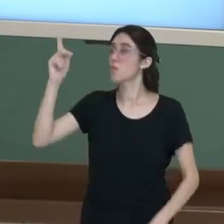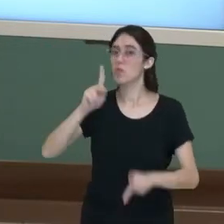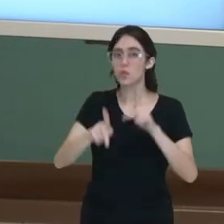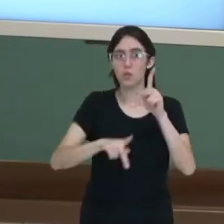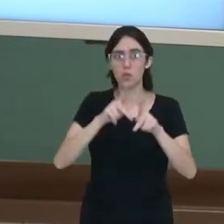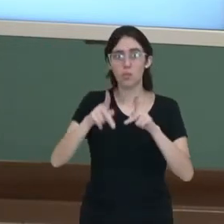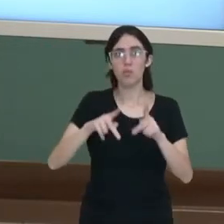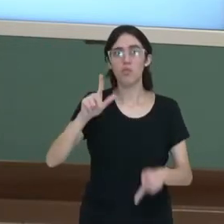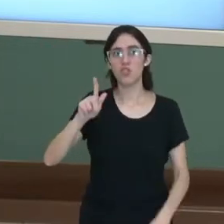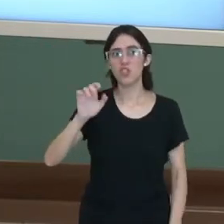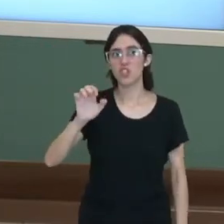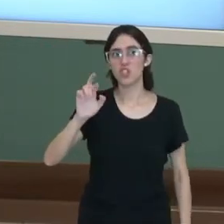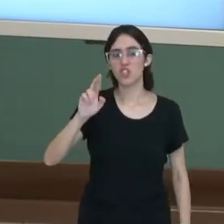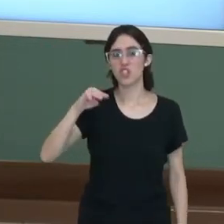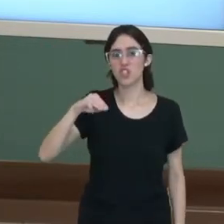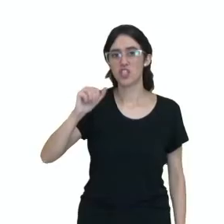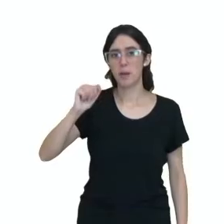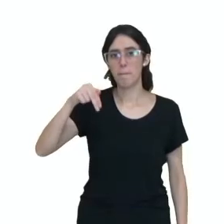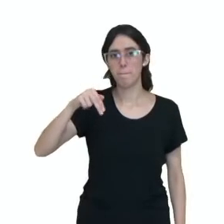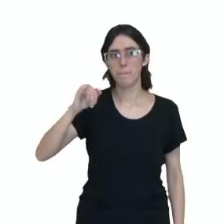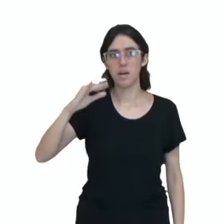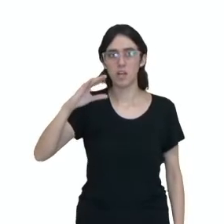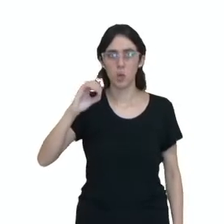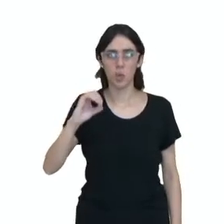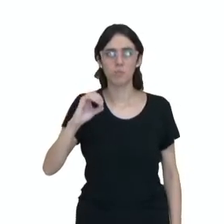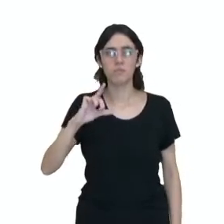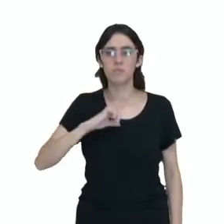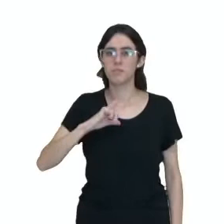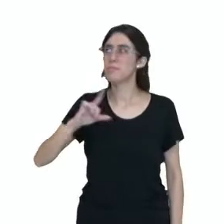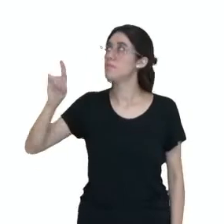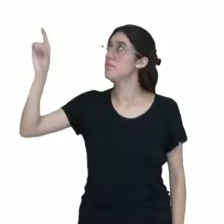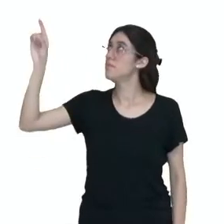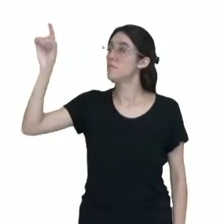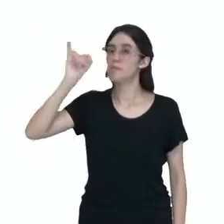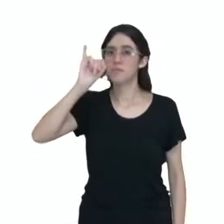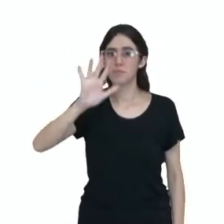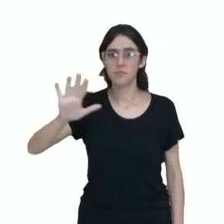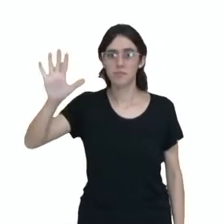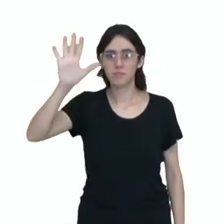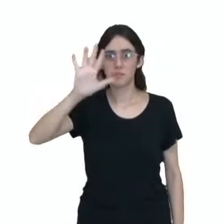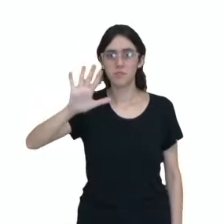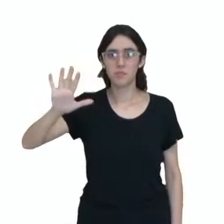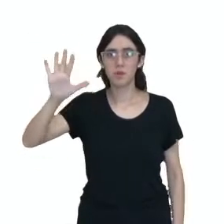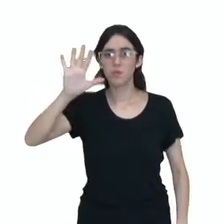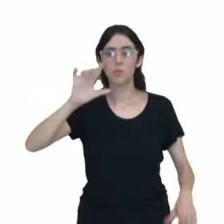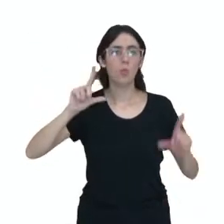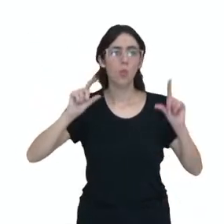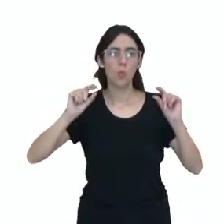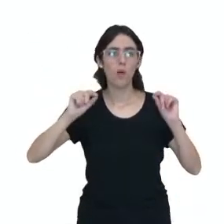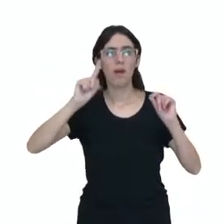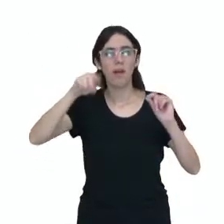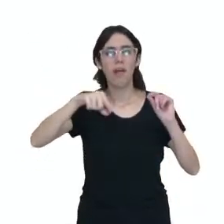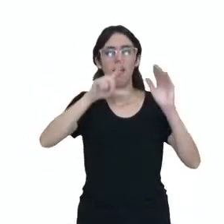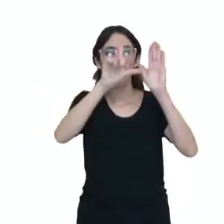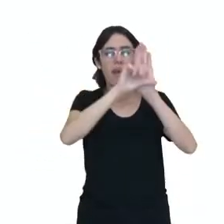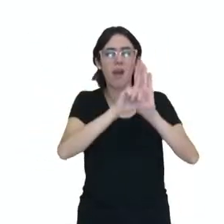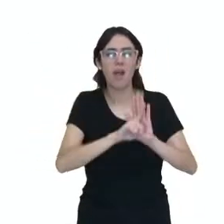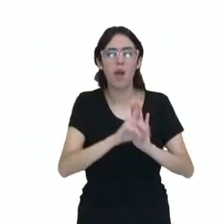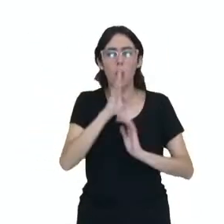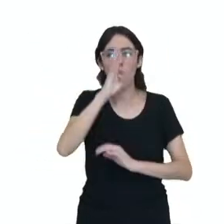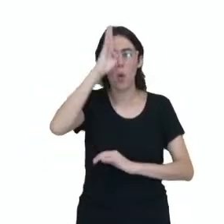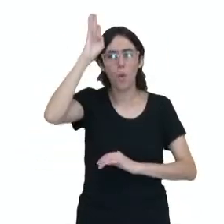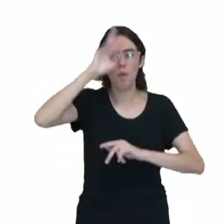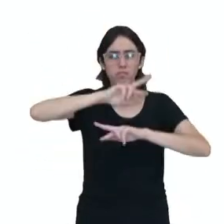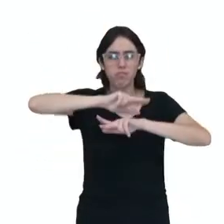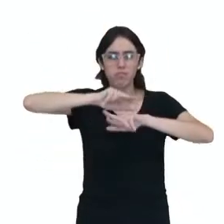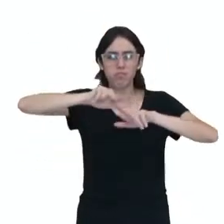têm o Breviário de Alarico. É uma compilação, um conjunto de leis romanas que